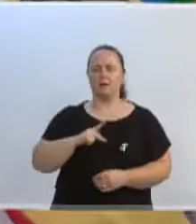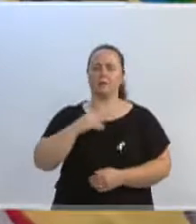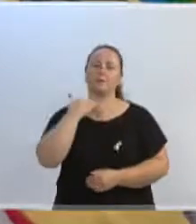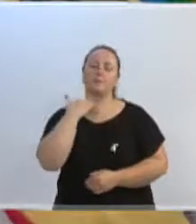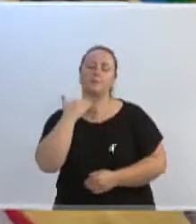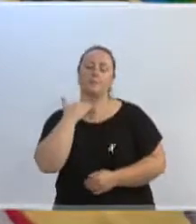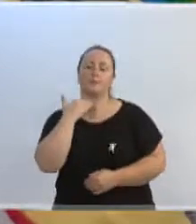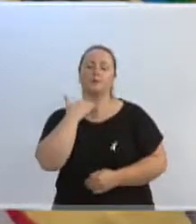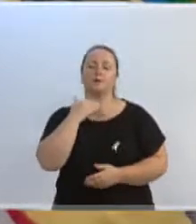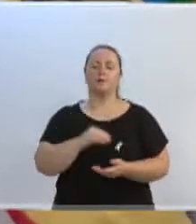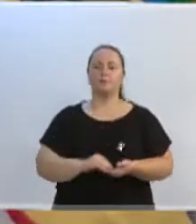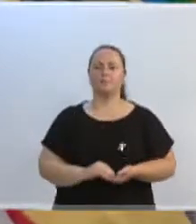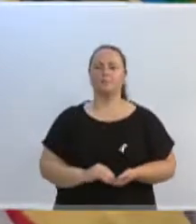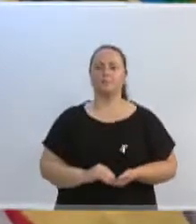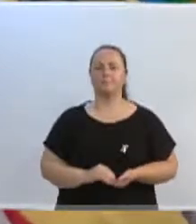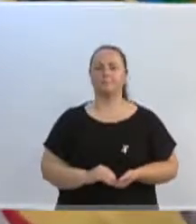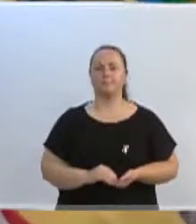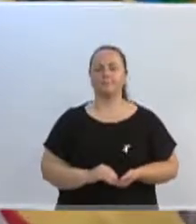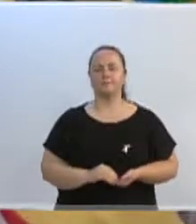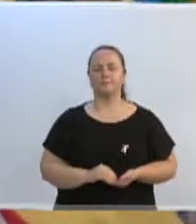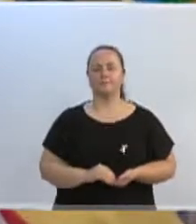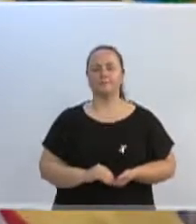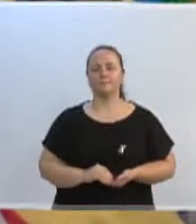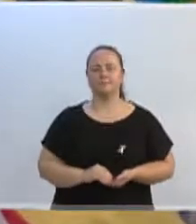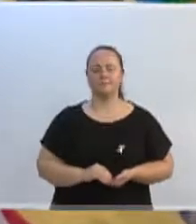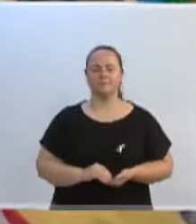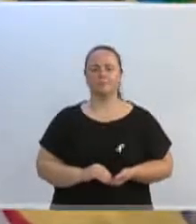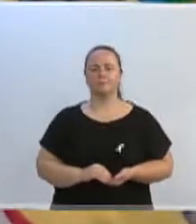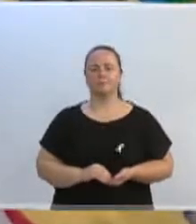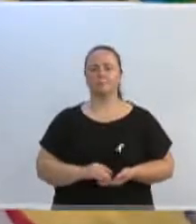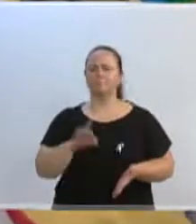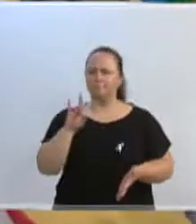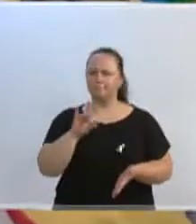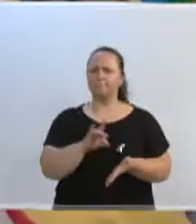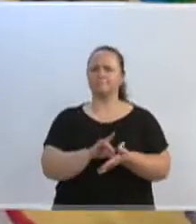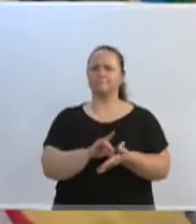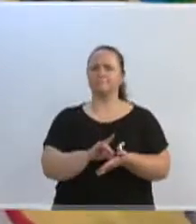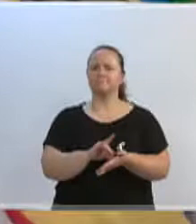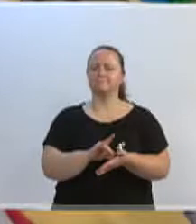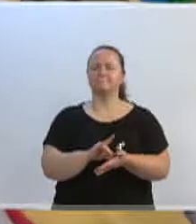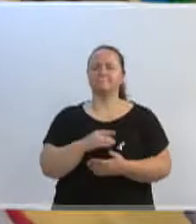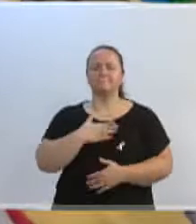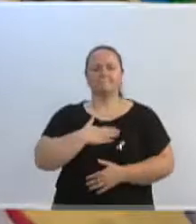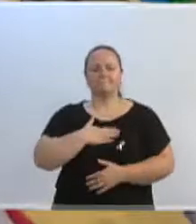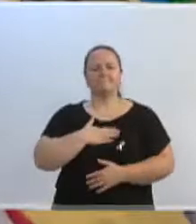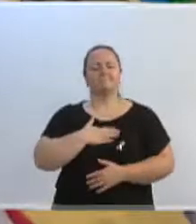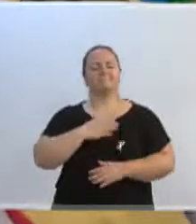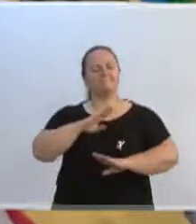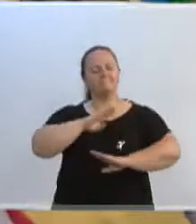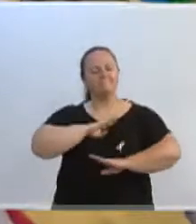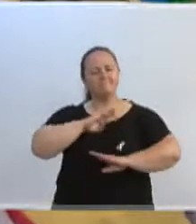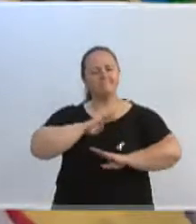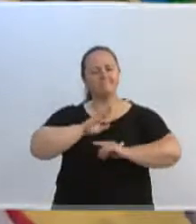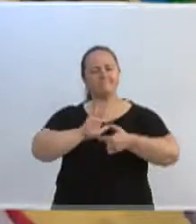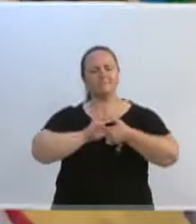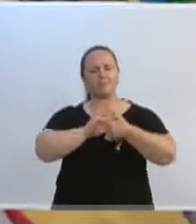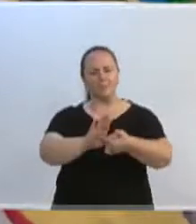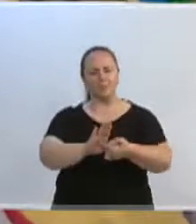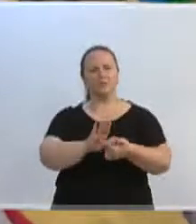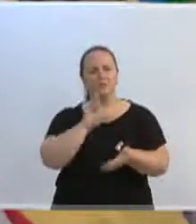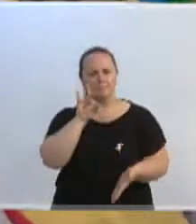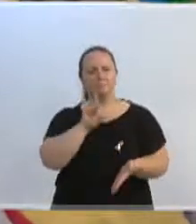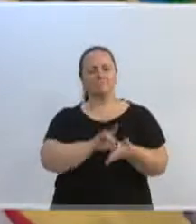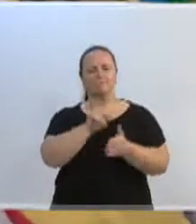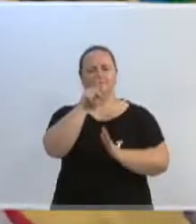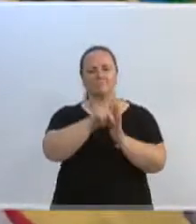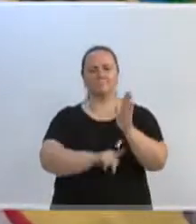bancárias. Realmente, a gente foi muito feliz em apresentar, não é mesmo, Simone, esse projeto